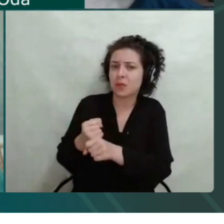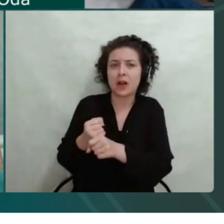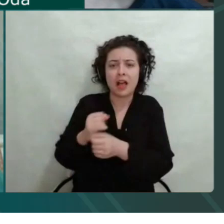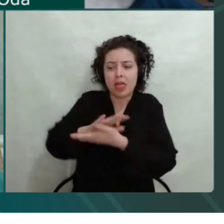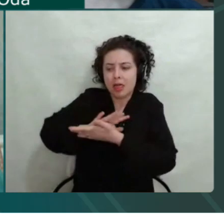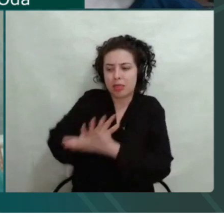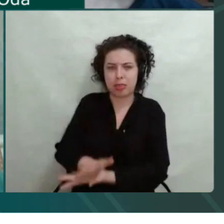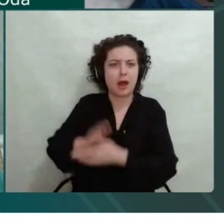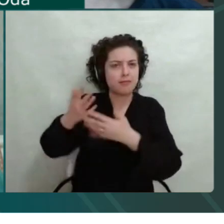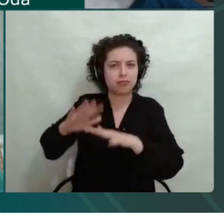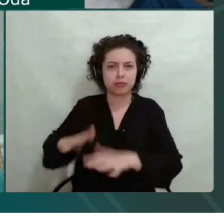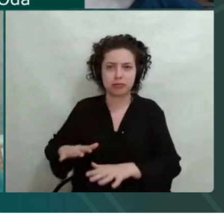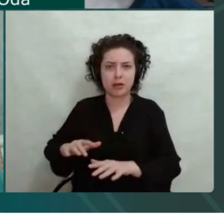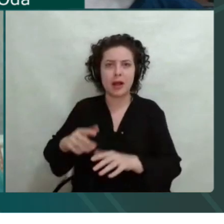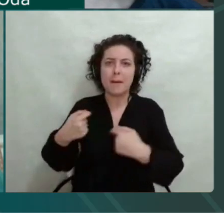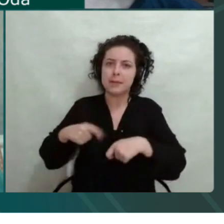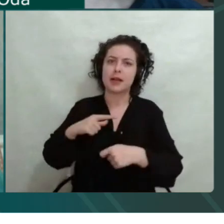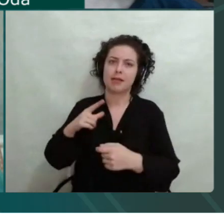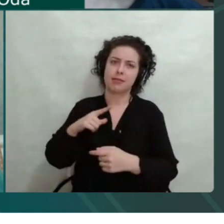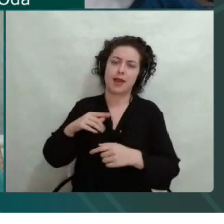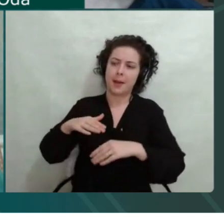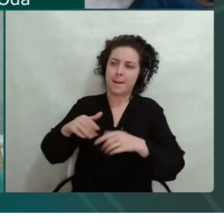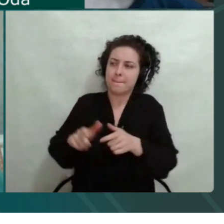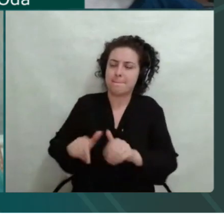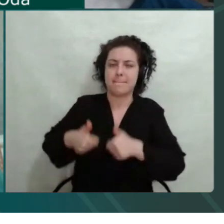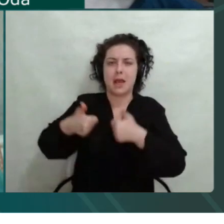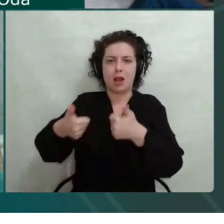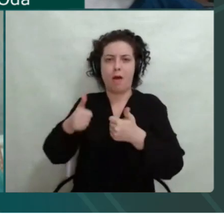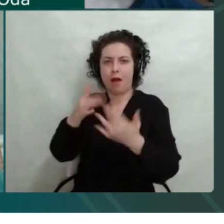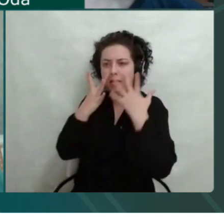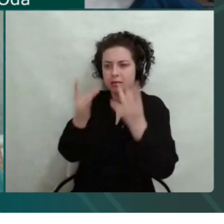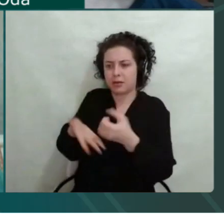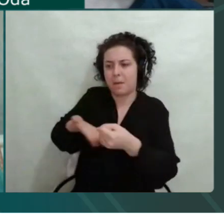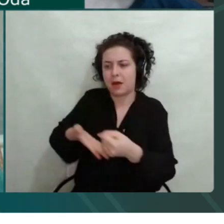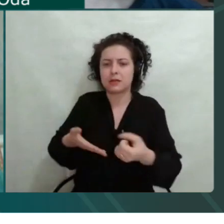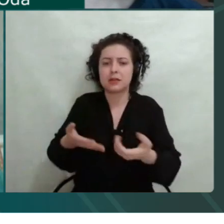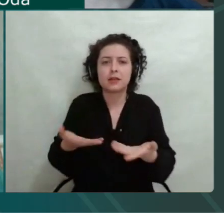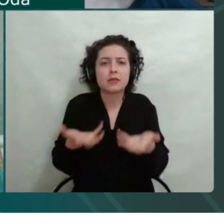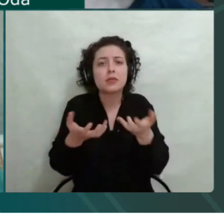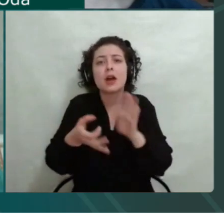Janilson, eu gostaria que o senhor desse uma palavra a respeito.